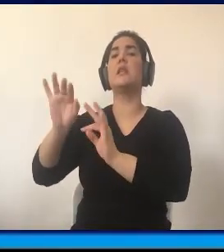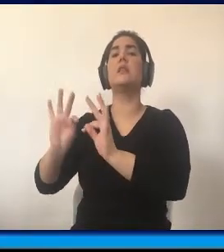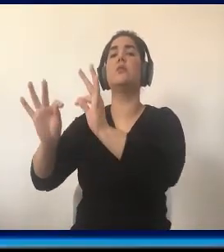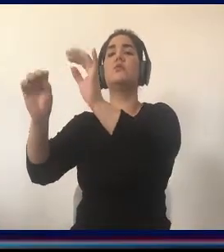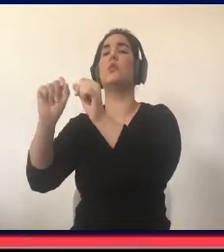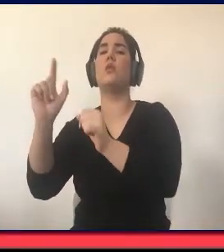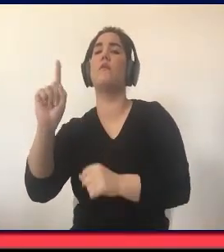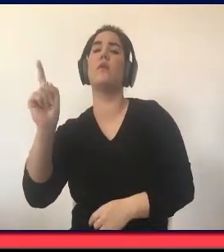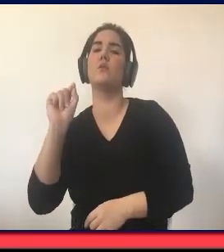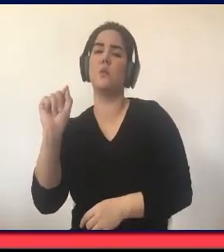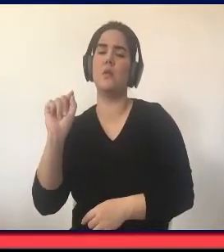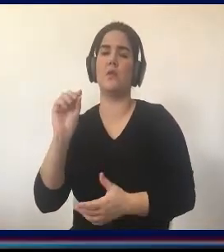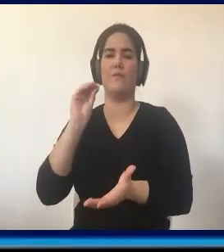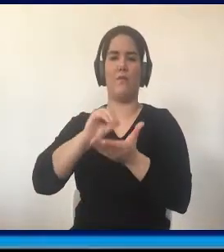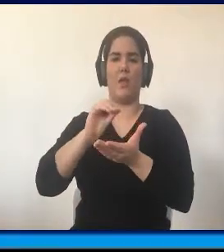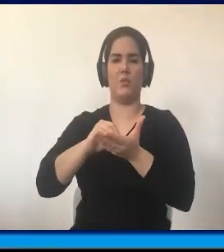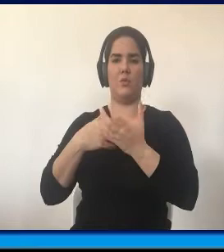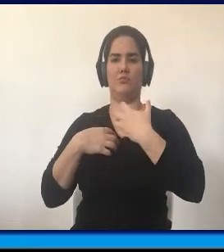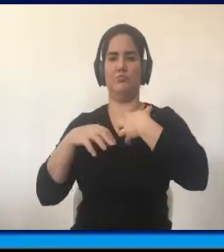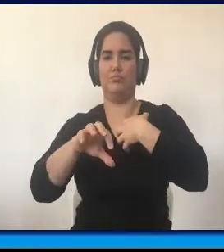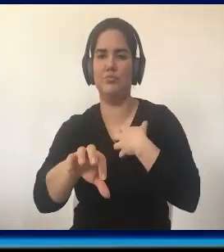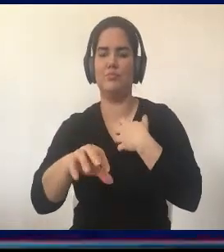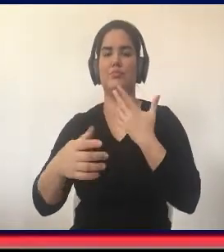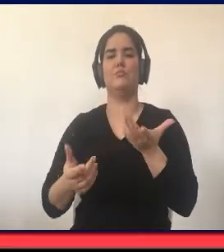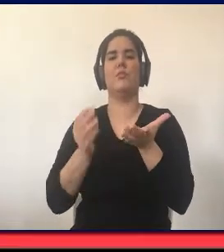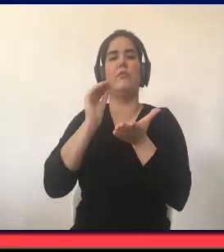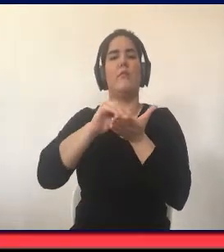empatia, ela não tem as partes das habilidades